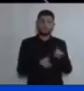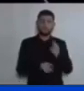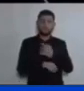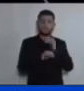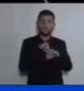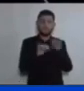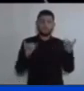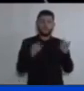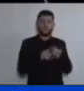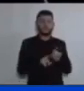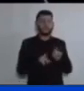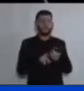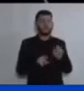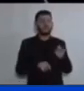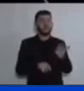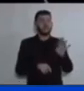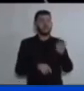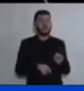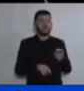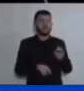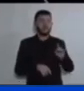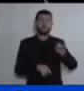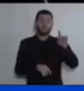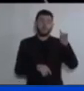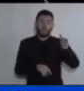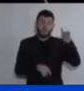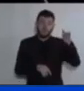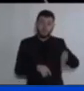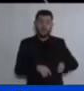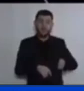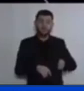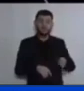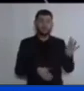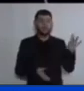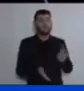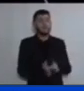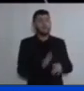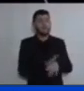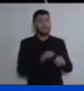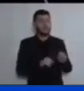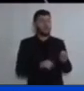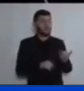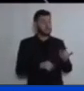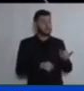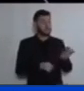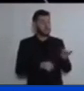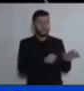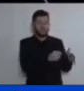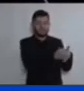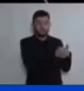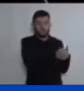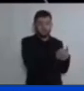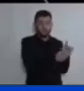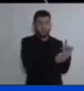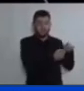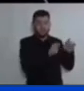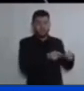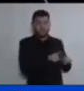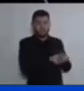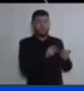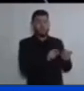continuar juntar dos termos do acordo foi determinado o imediato levantamento de seu sigilo quanto à finalidade que fosse dada publicidade